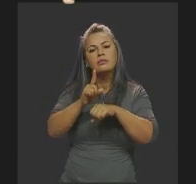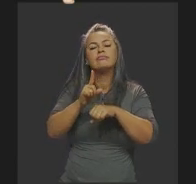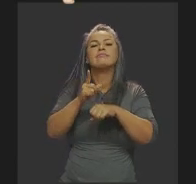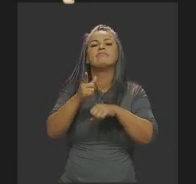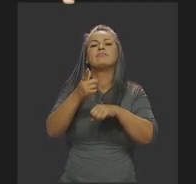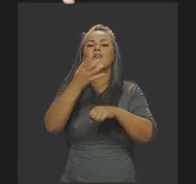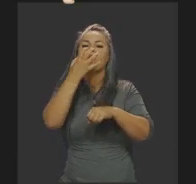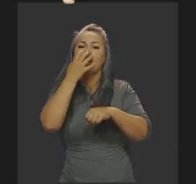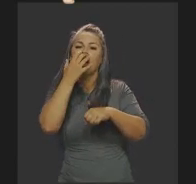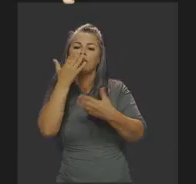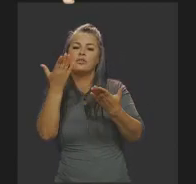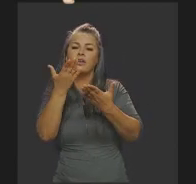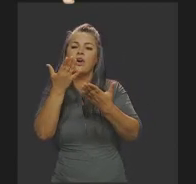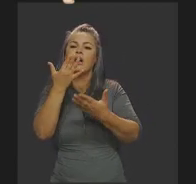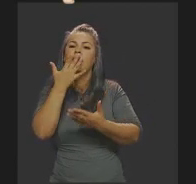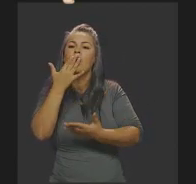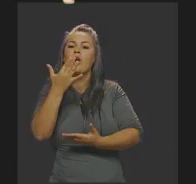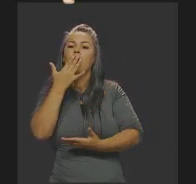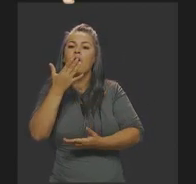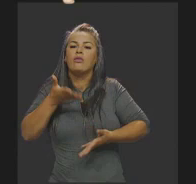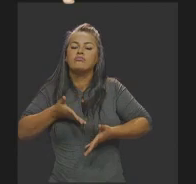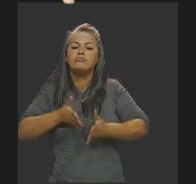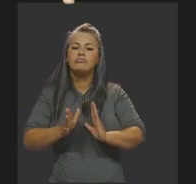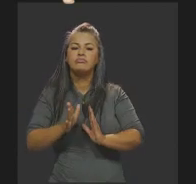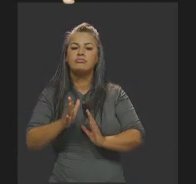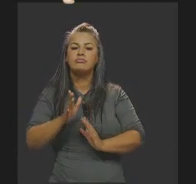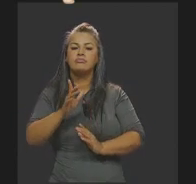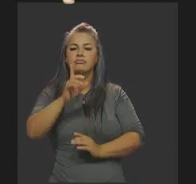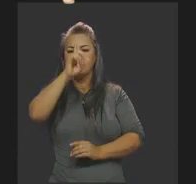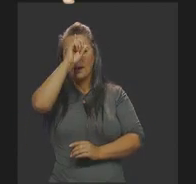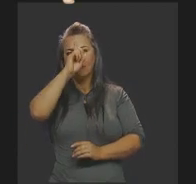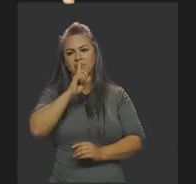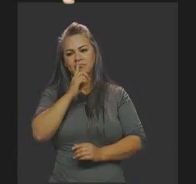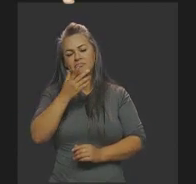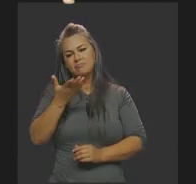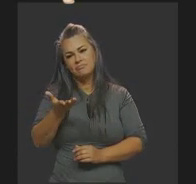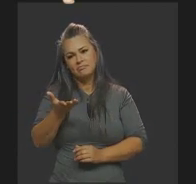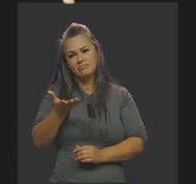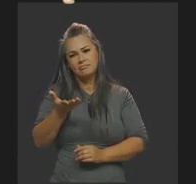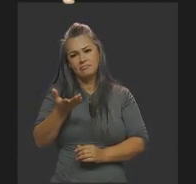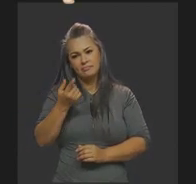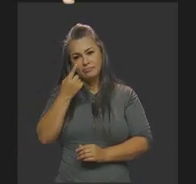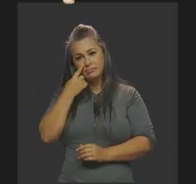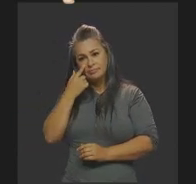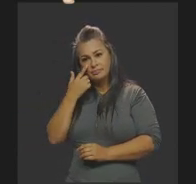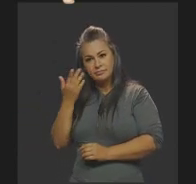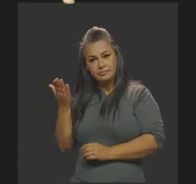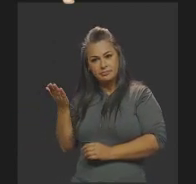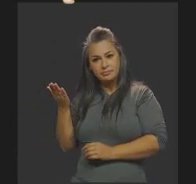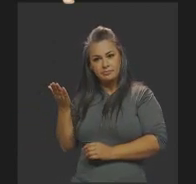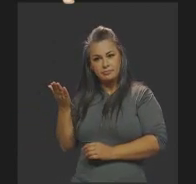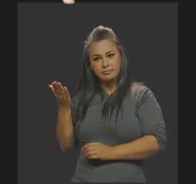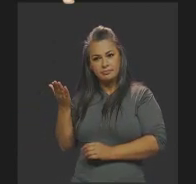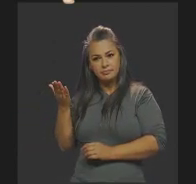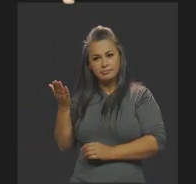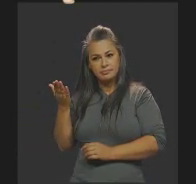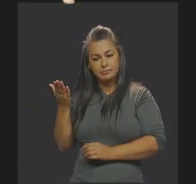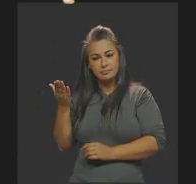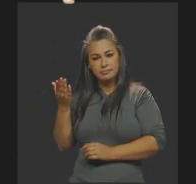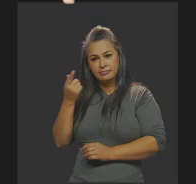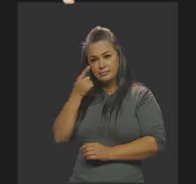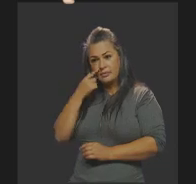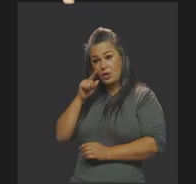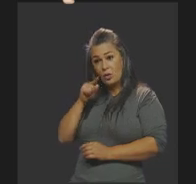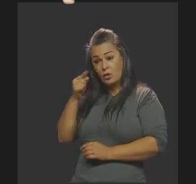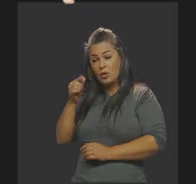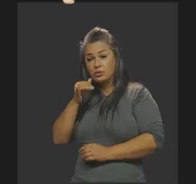Mzinho, a cor, então, vai ser amarela manifestada. Esse Pzão aqui permite a manifestação da cor.